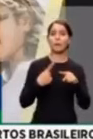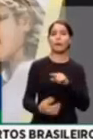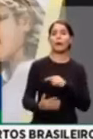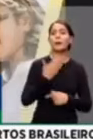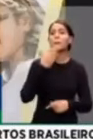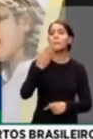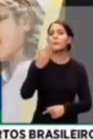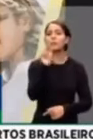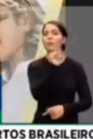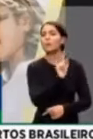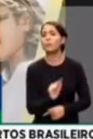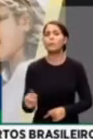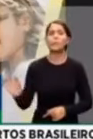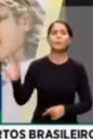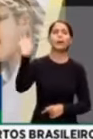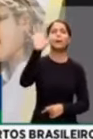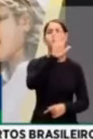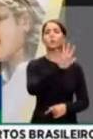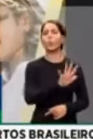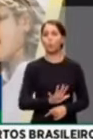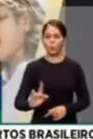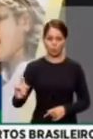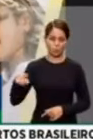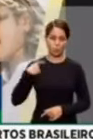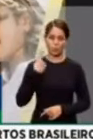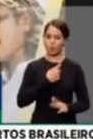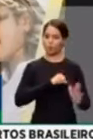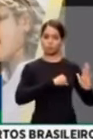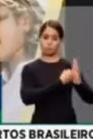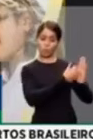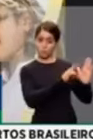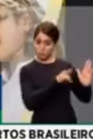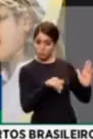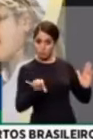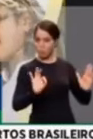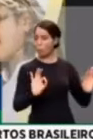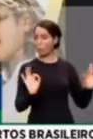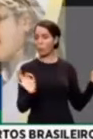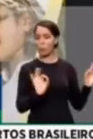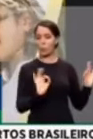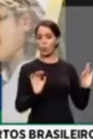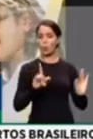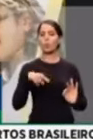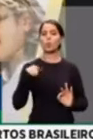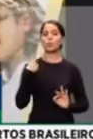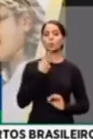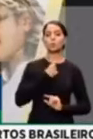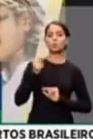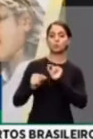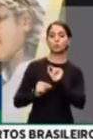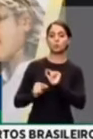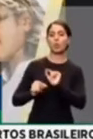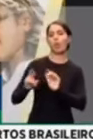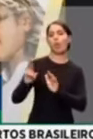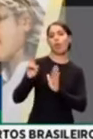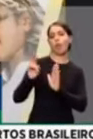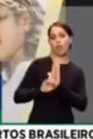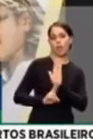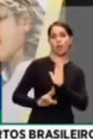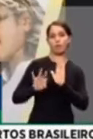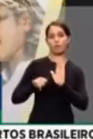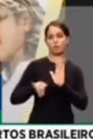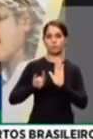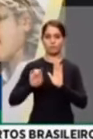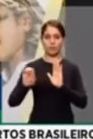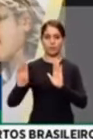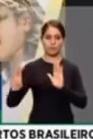pudéssemos, imediatamente, após esse destaque, sem obstrução, nós pudéssemos entrar na discussão da regulamentação do Fundeb. E